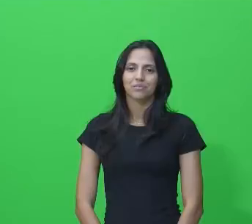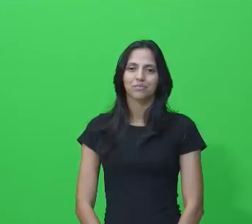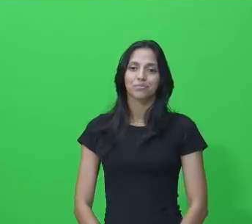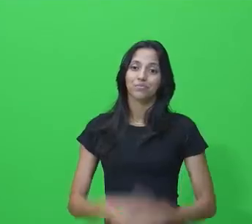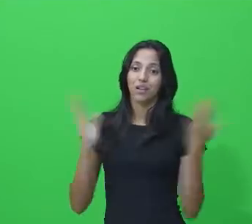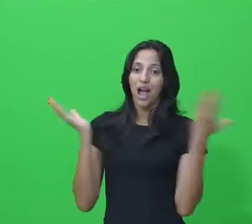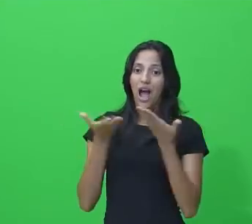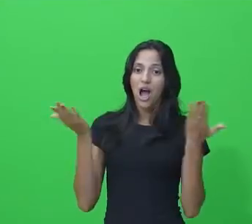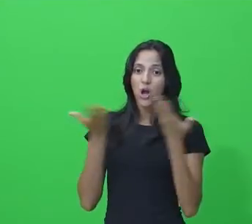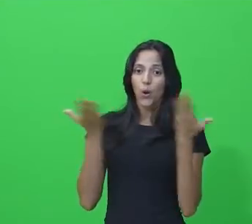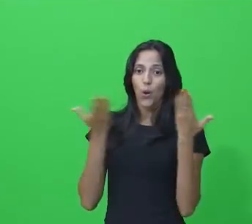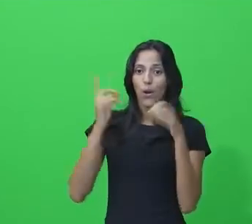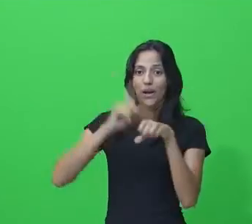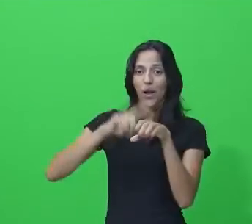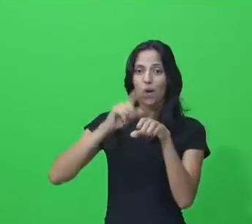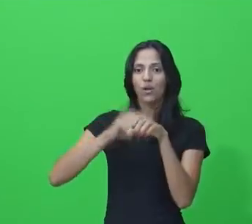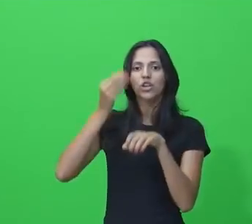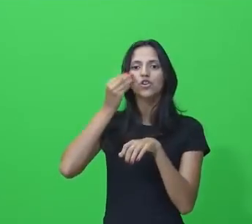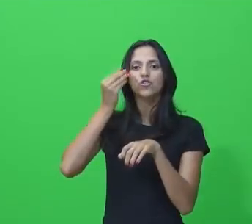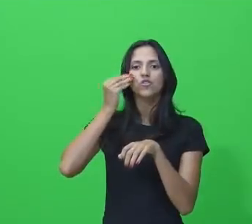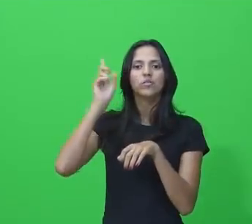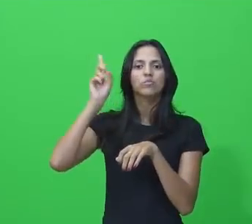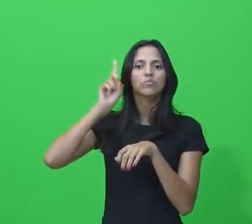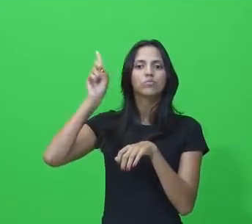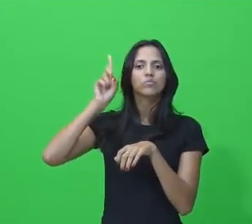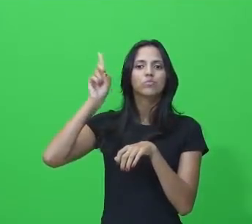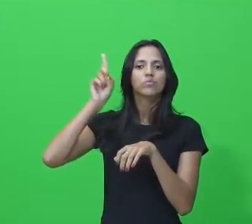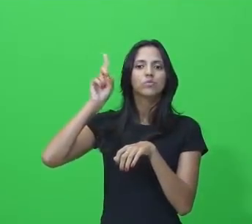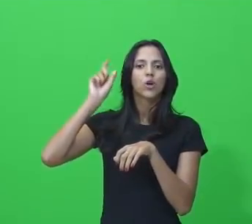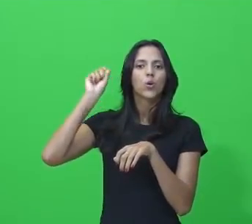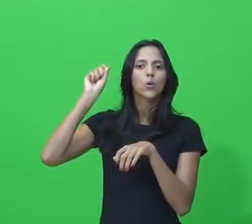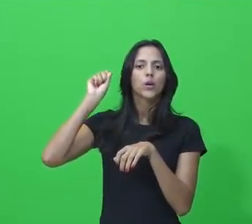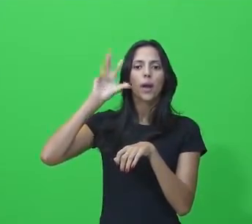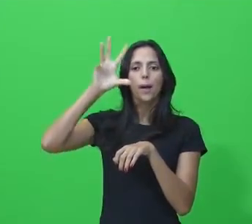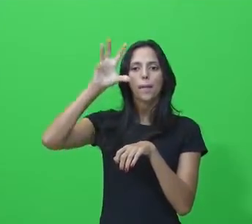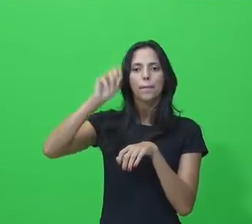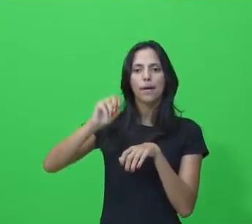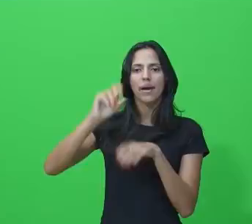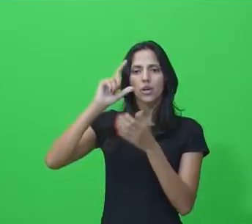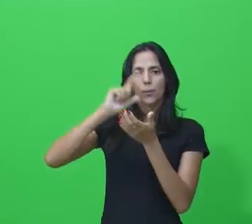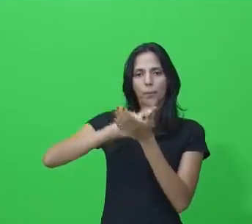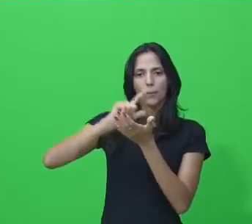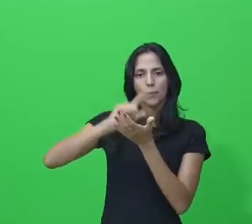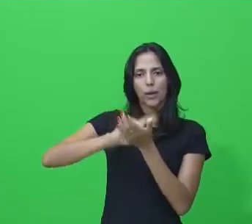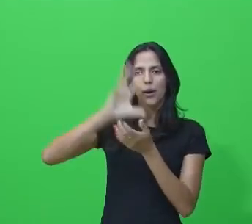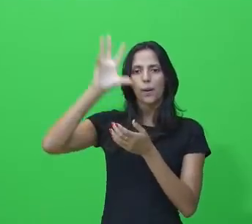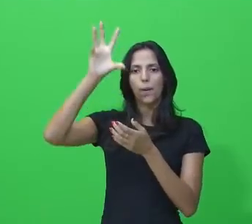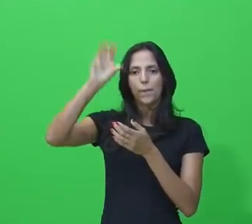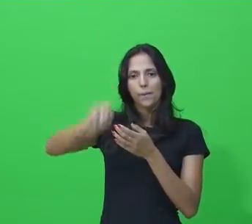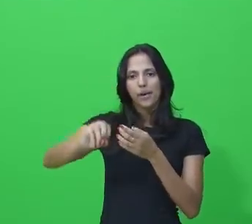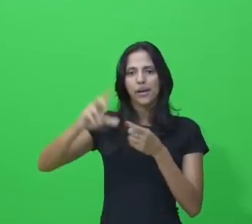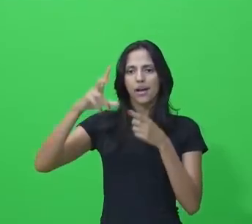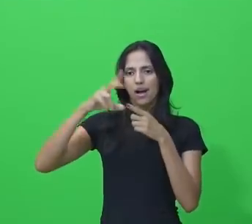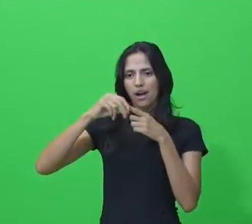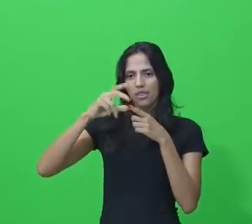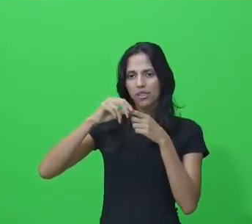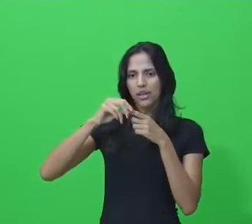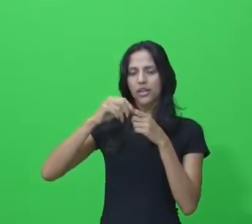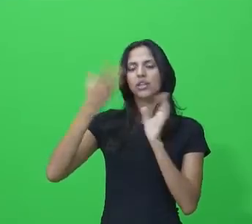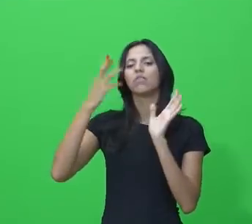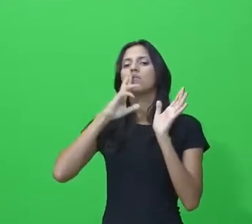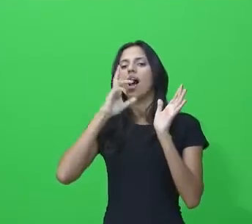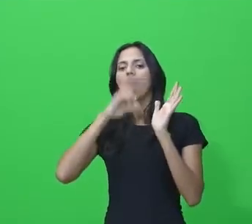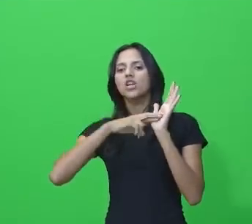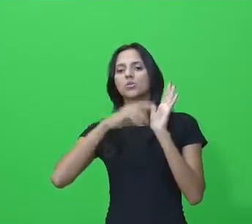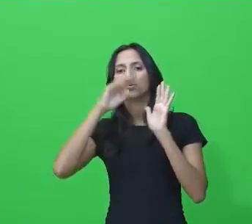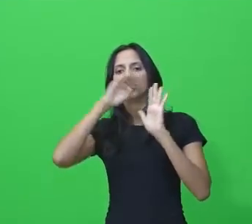Chegou o momento da correção. Pegue a sua caneta, pegue o seu papel, vamos corrigir de uma por uma e vamos